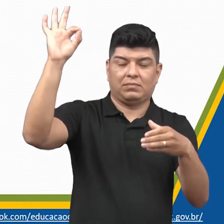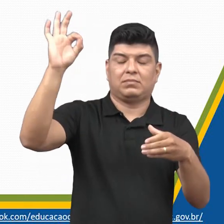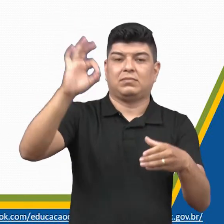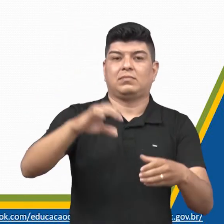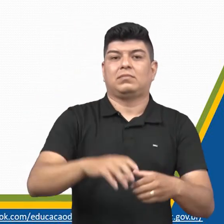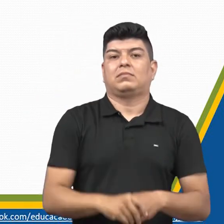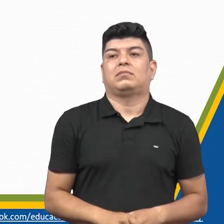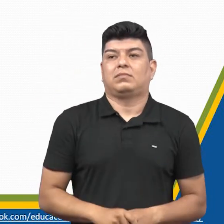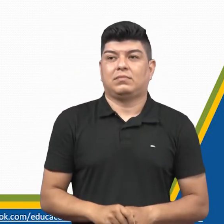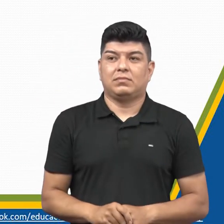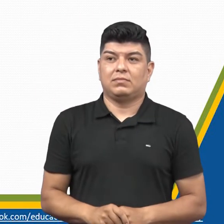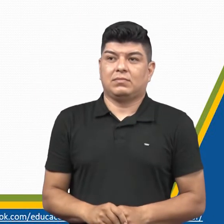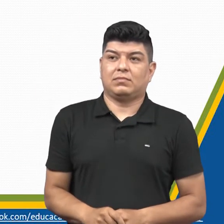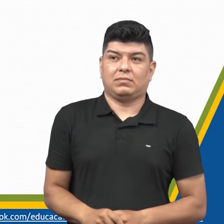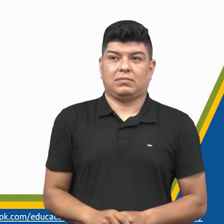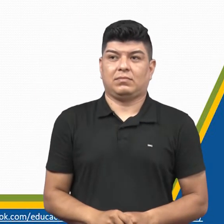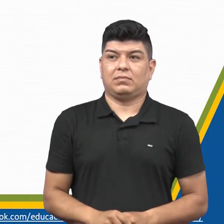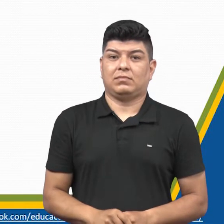copo.